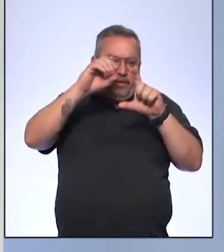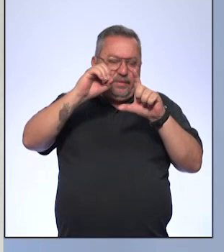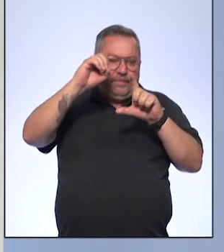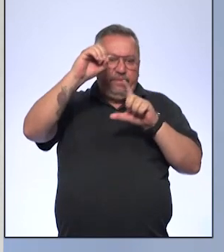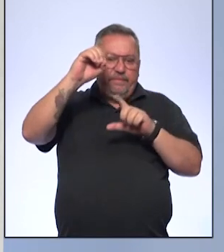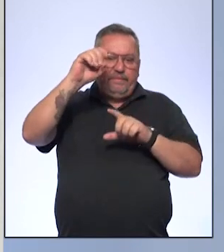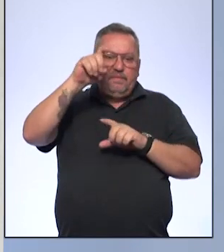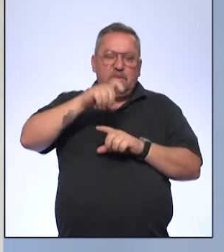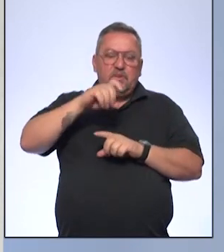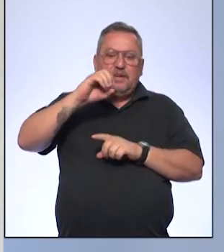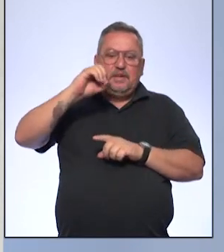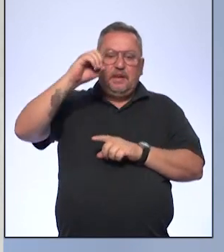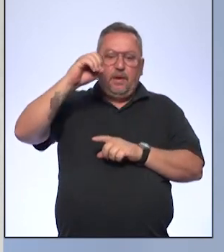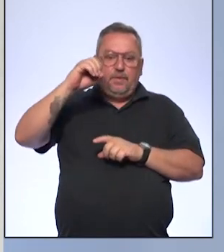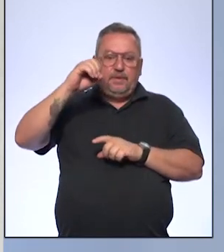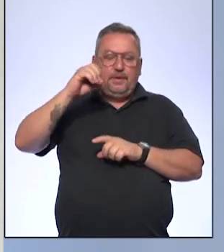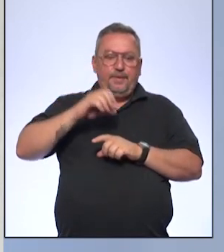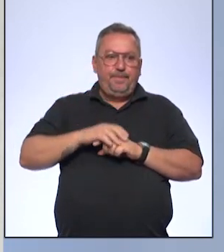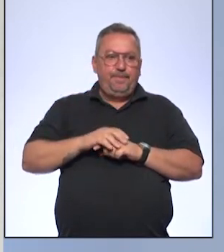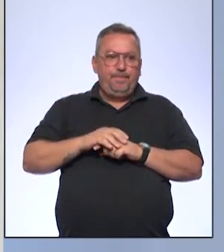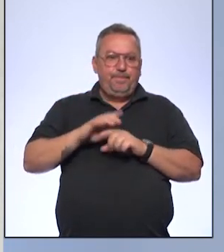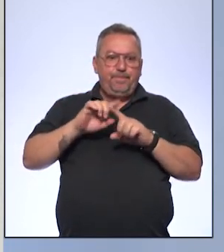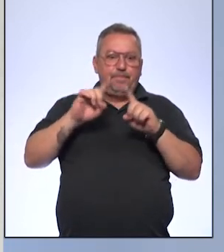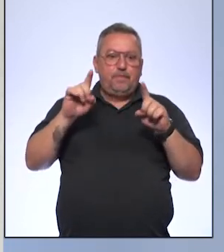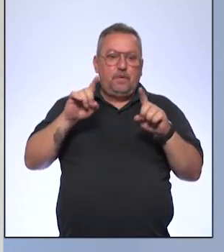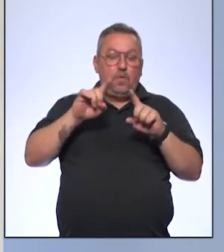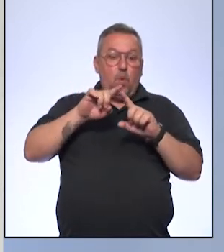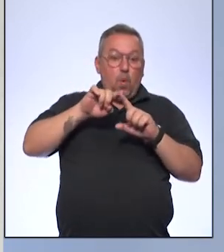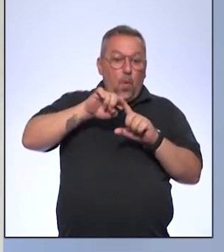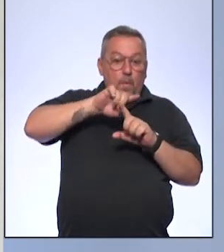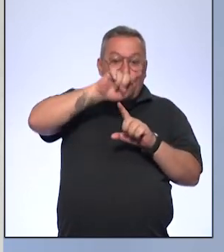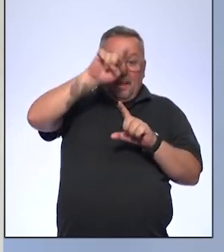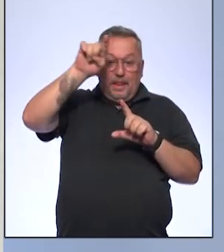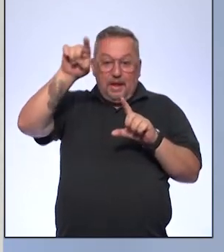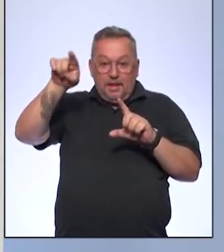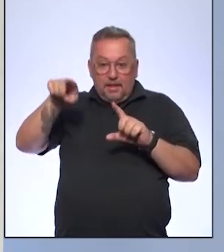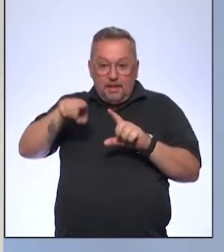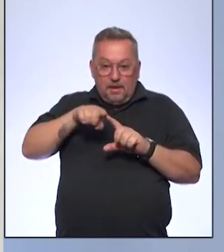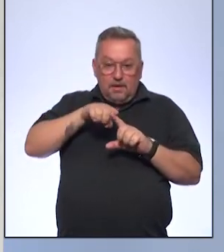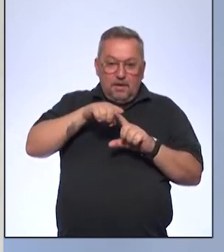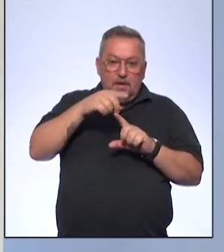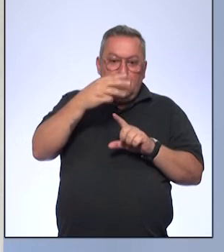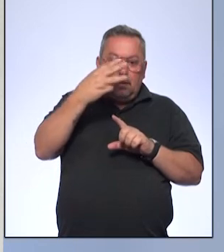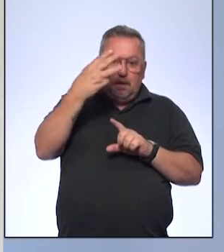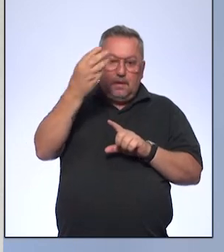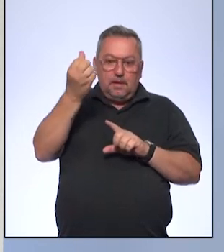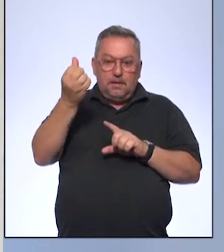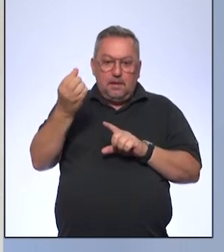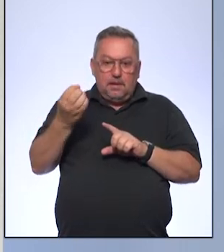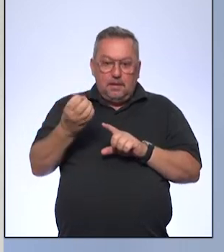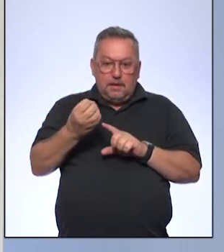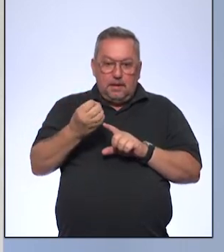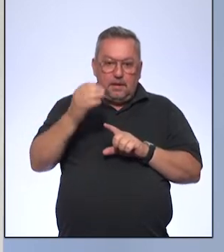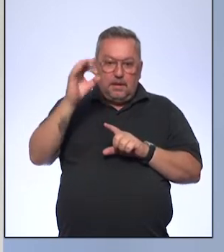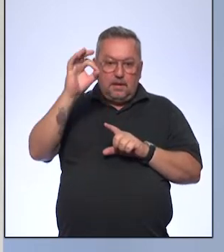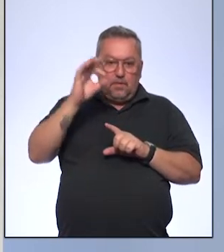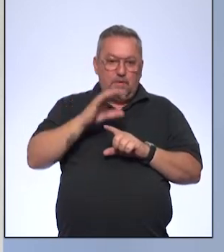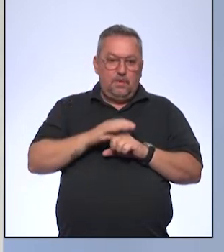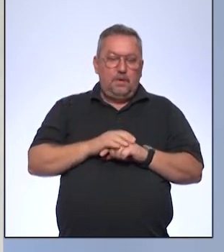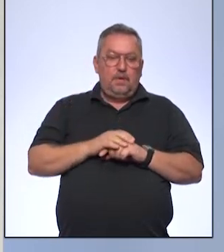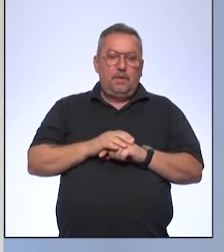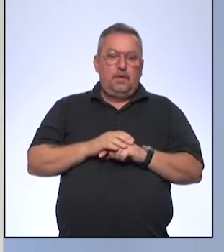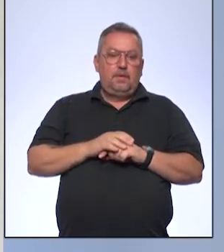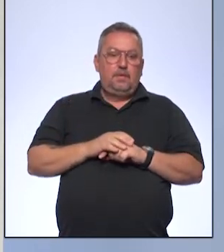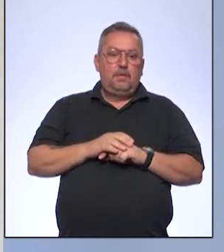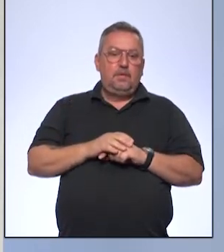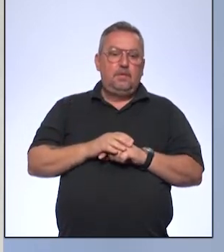gente representar esse ângulo. Uma volta completa seria quantos graus? 360 graus. Beleza, então eu caí